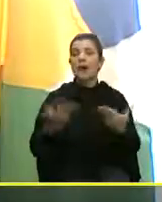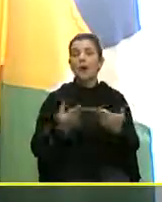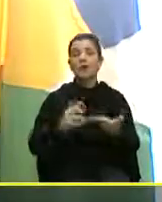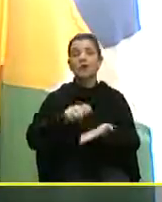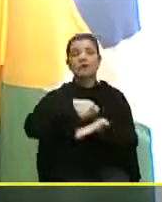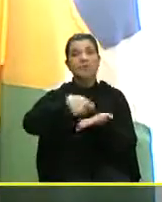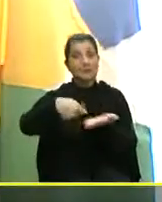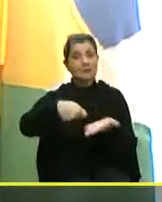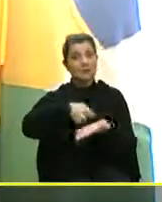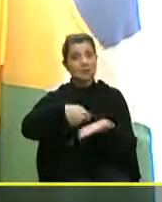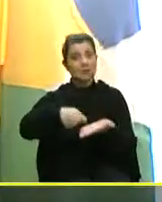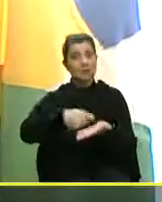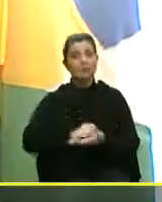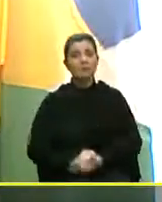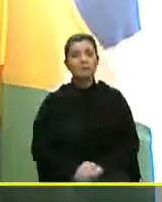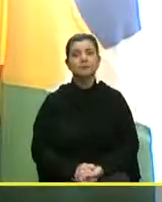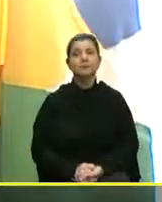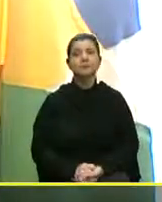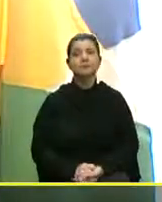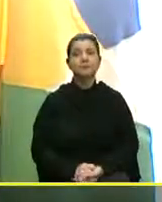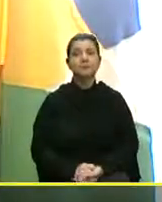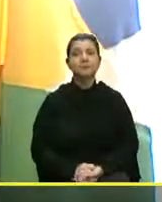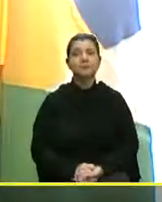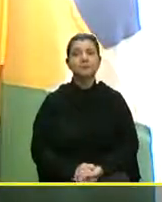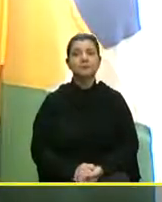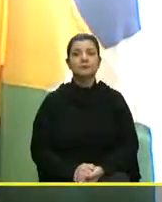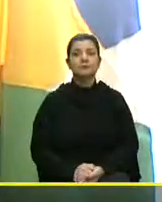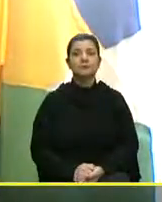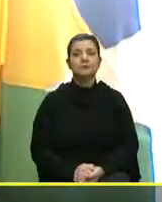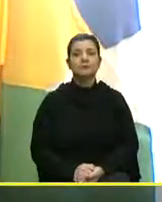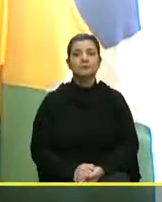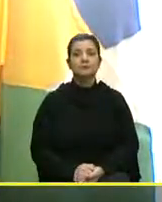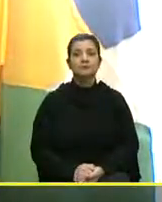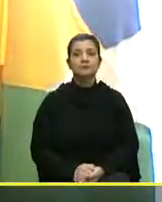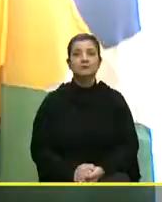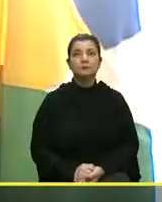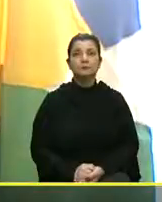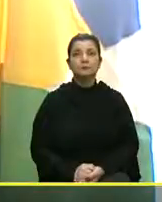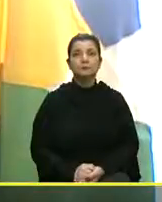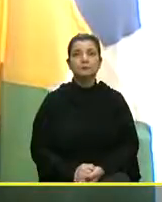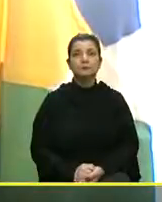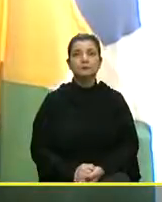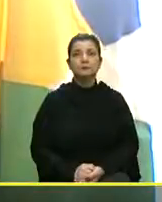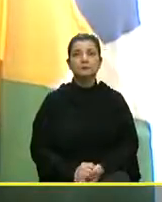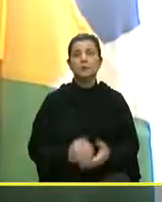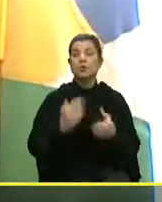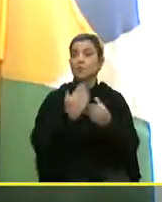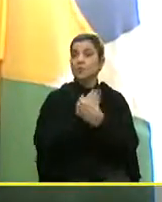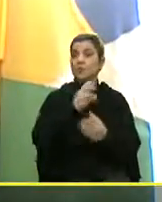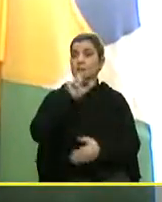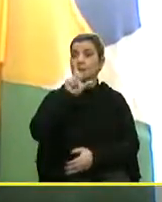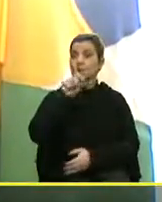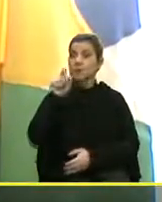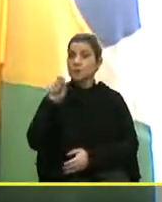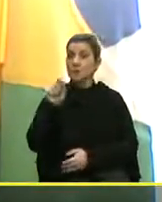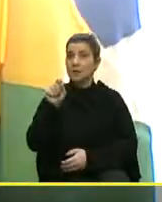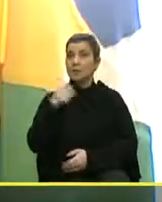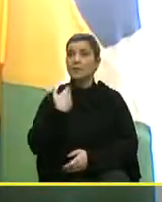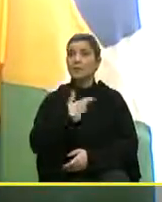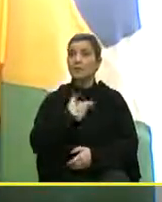assinatura da do processo não sei lá que nós possamos